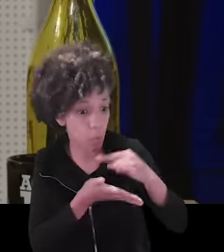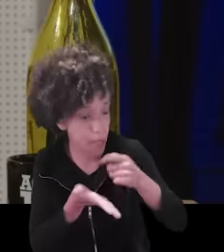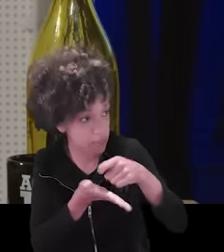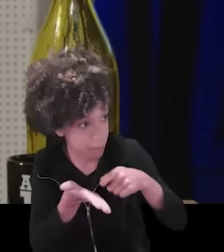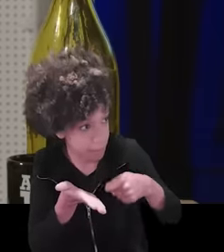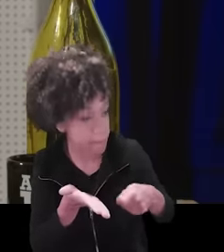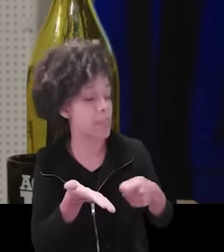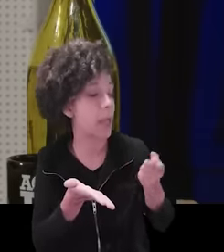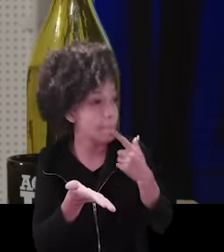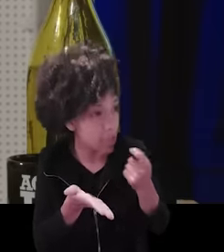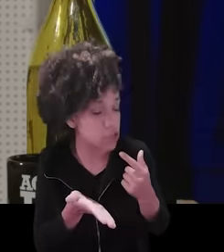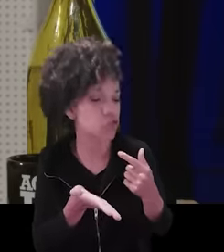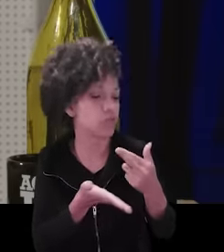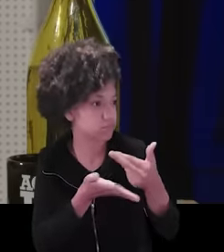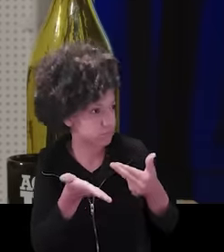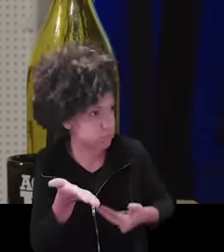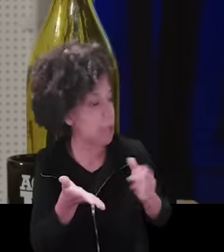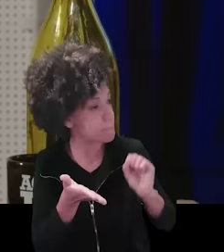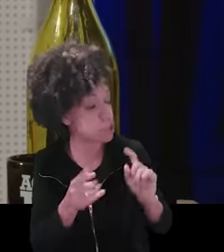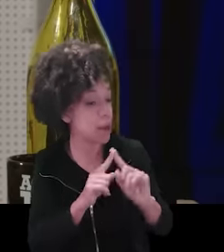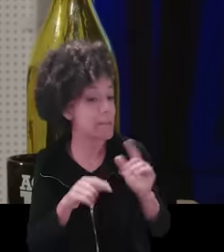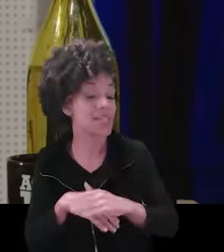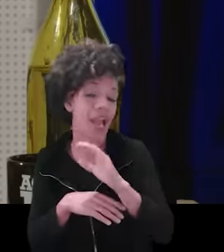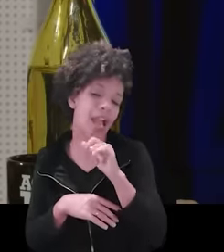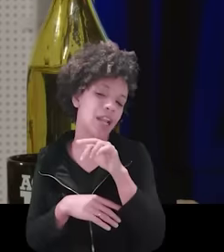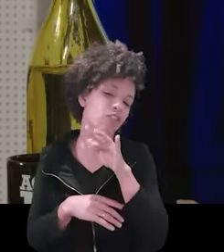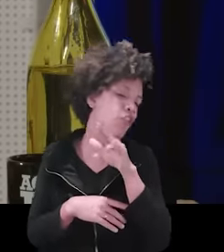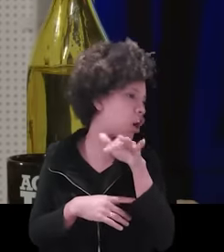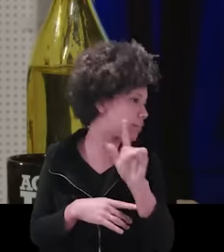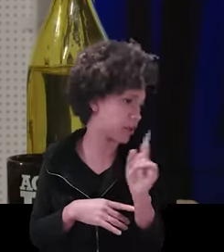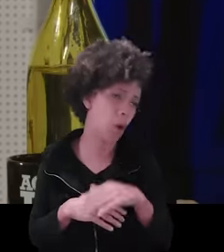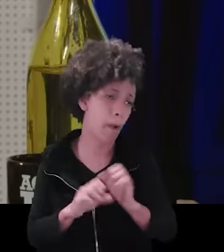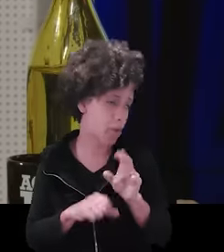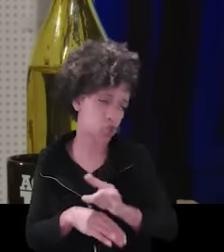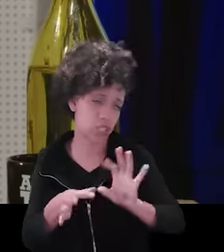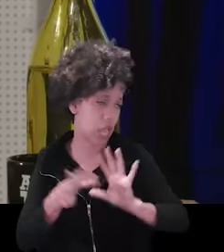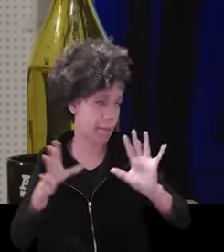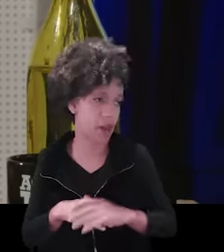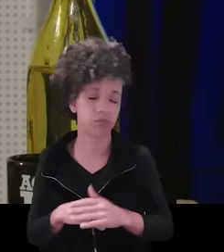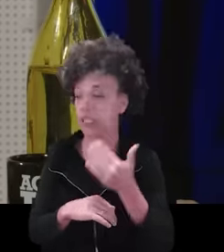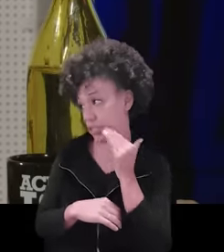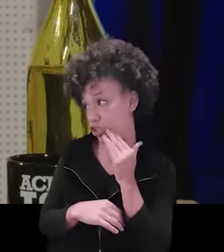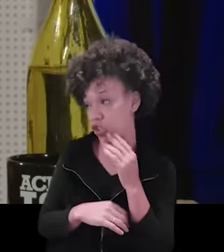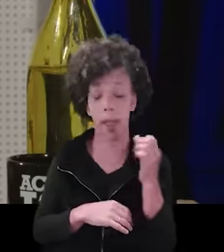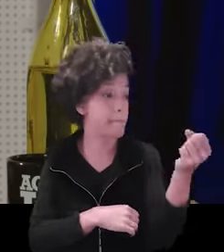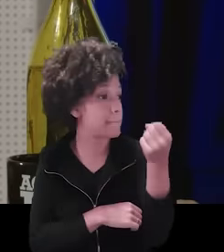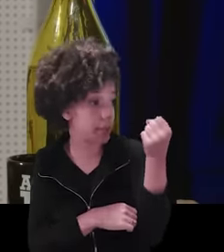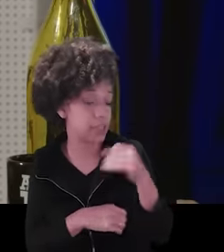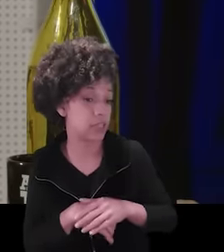sinal Então você vai passar pelo médico e o médico vai te receitar E aí você pode na Califórnia já não e você pode usar eu tenho